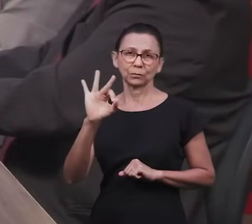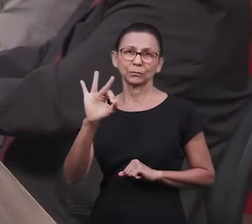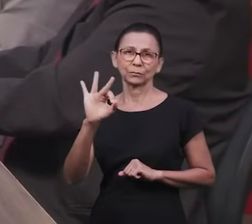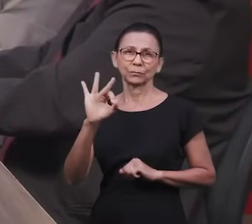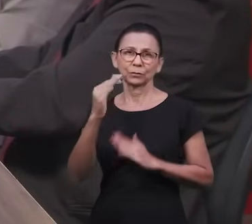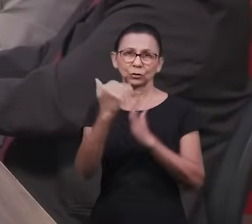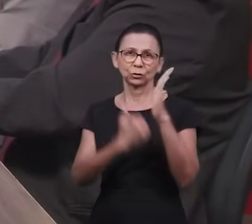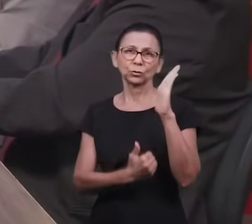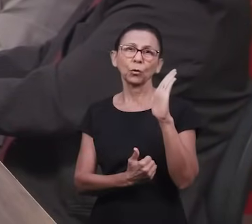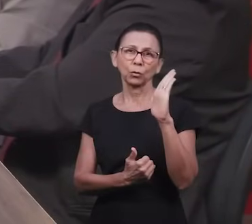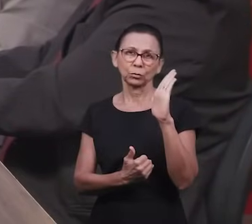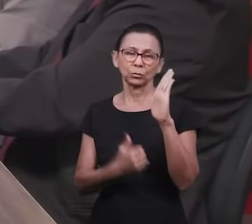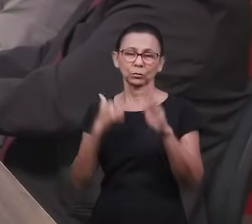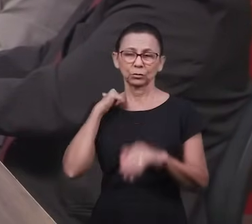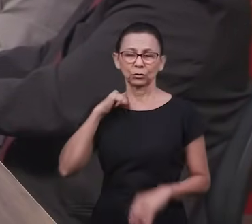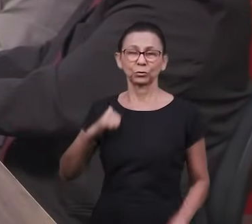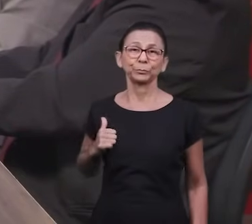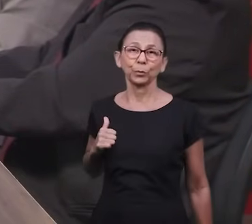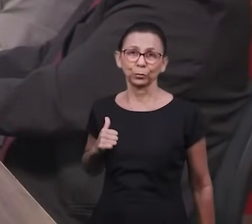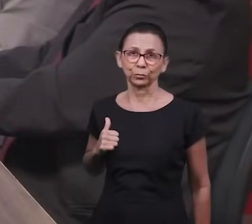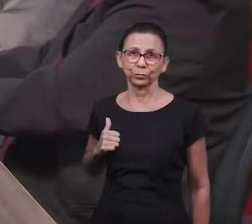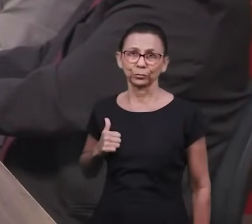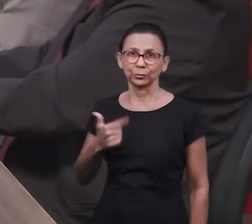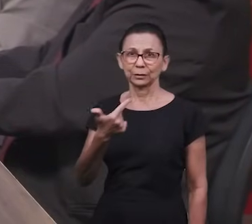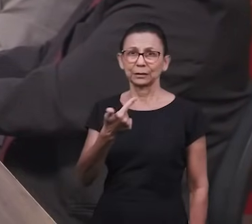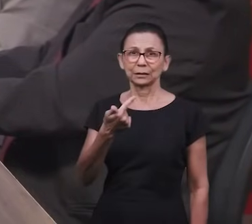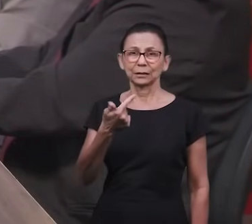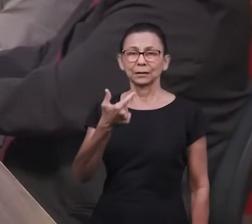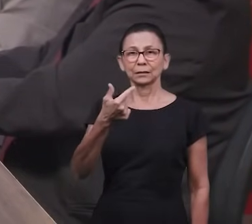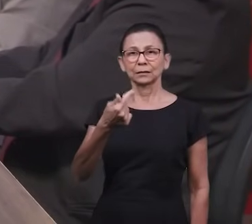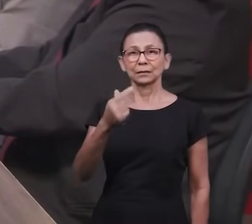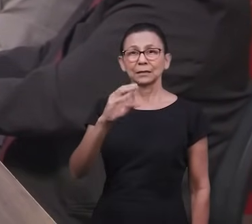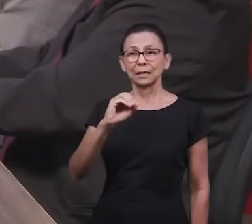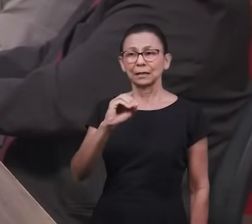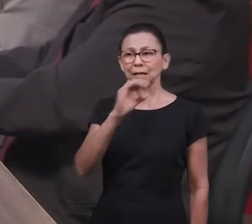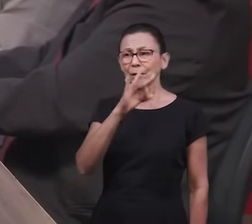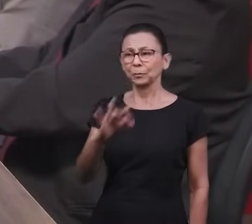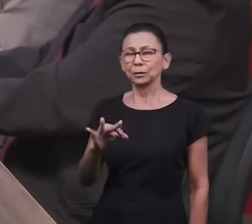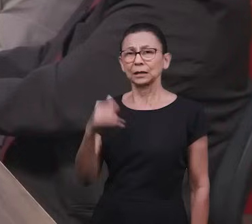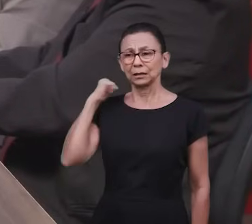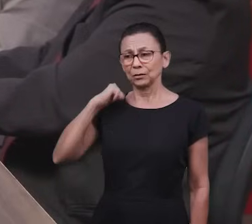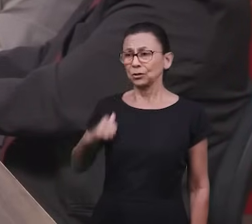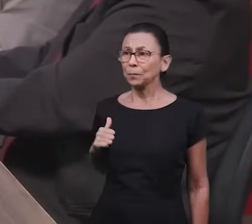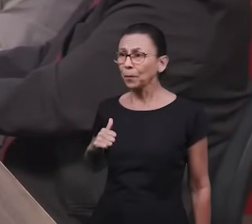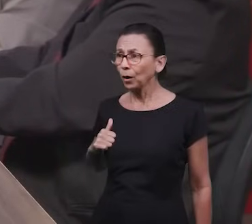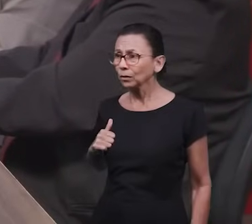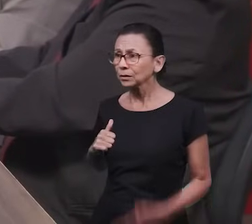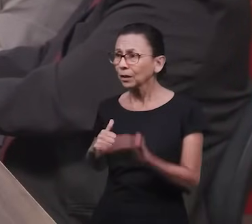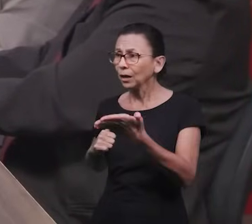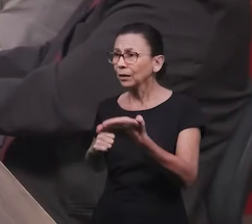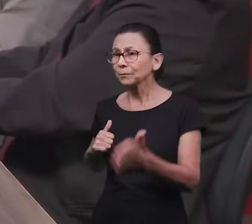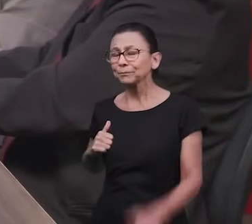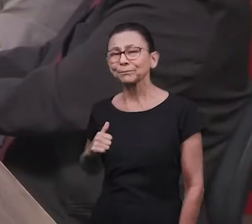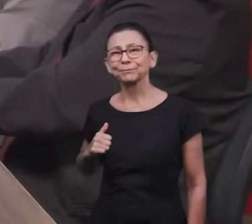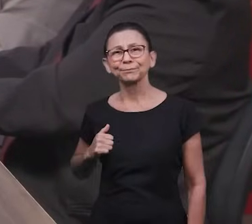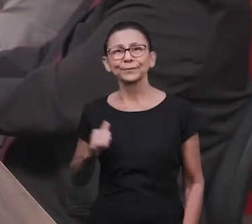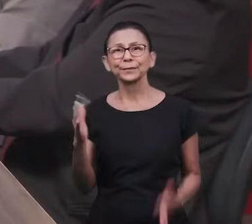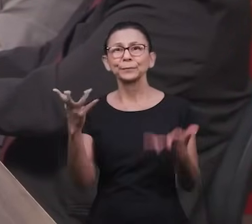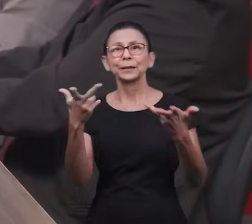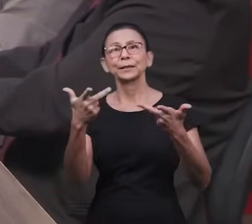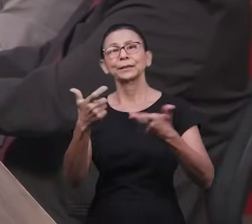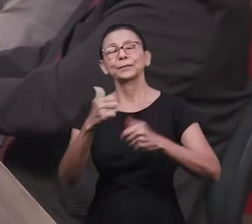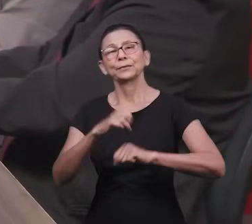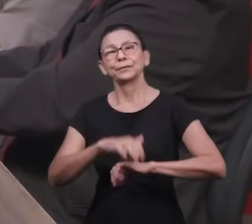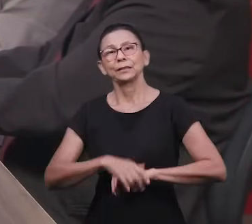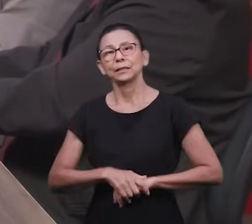70% do curso, né, de bolsa. 70% de bolsa. Eu falei, olha, que maravilha,